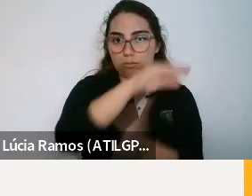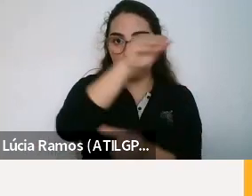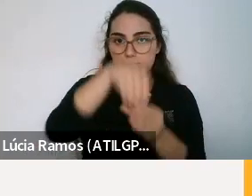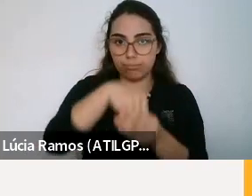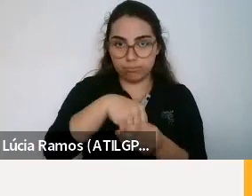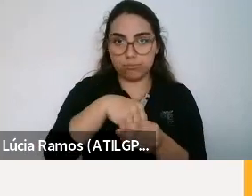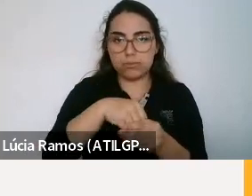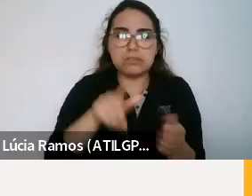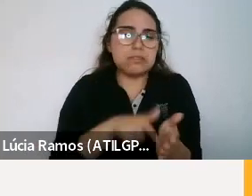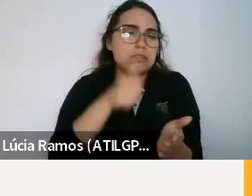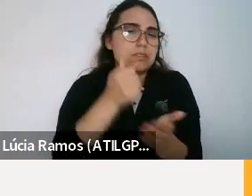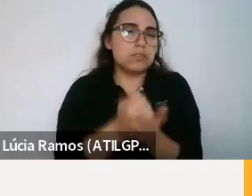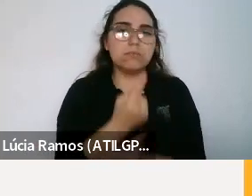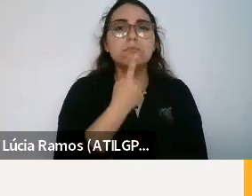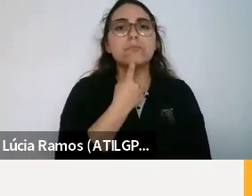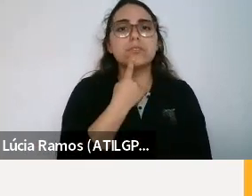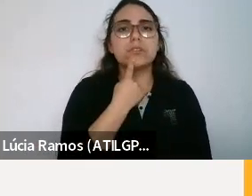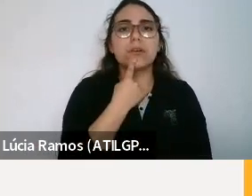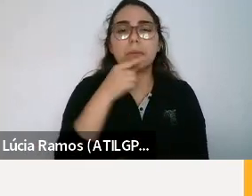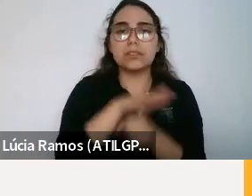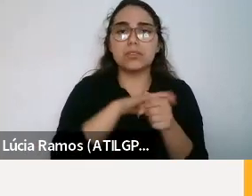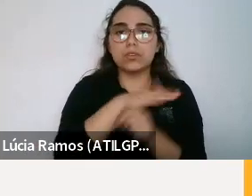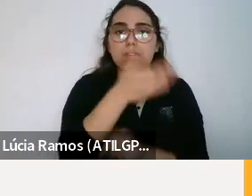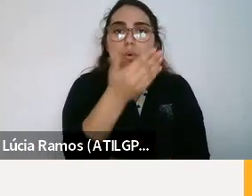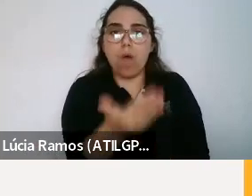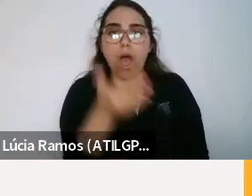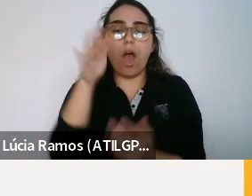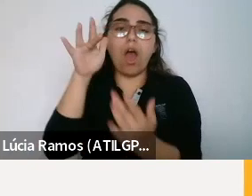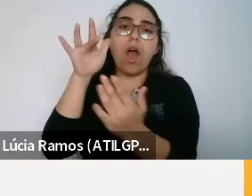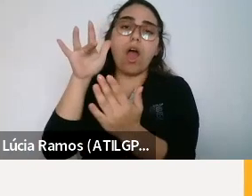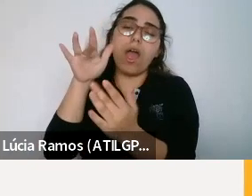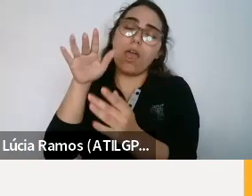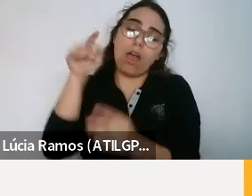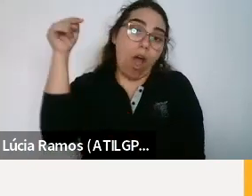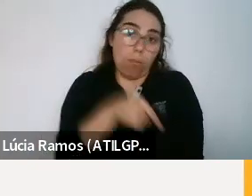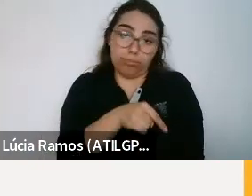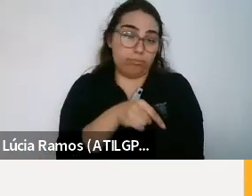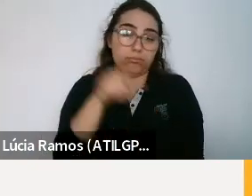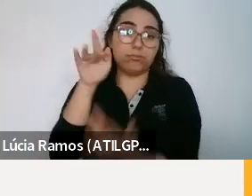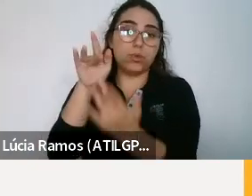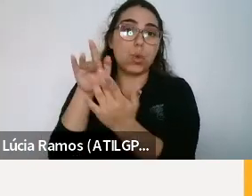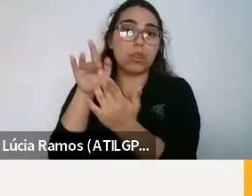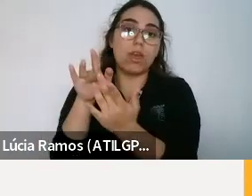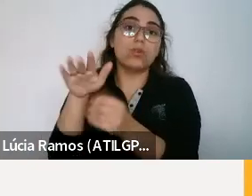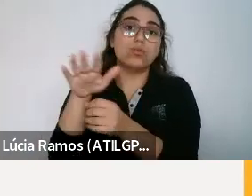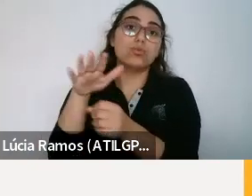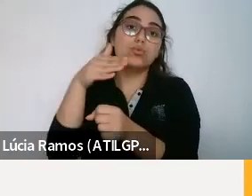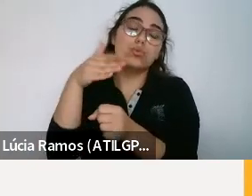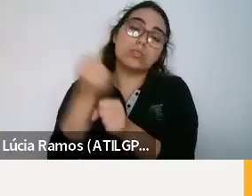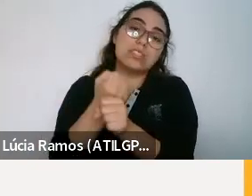sejam detectados casos, haja uma comunicação para o Serviço de Psicologia. E depois nós aqui